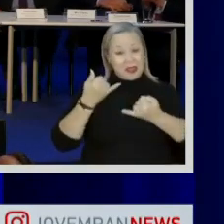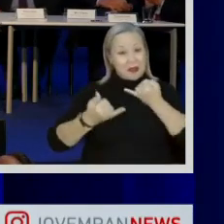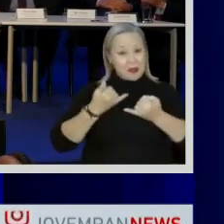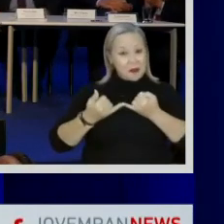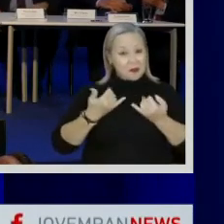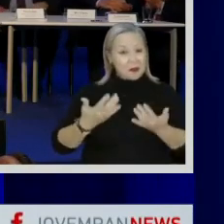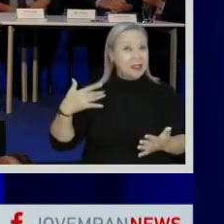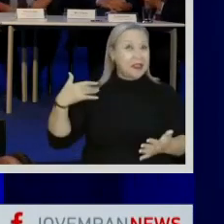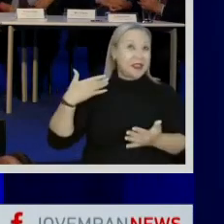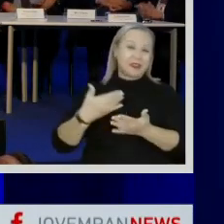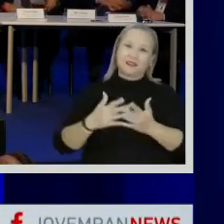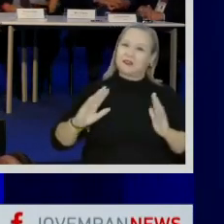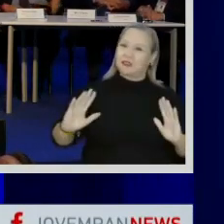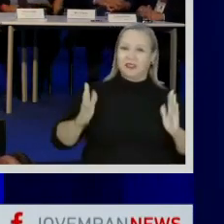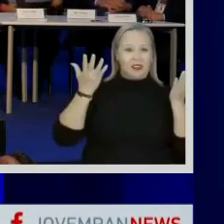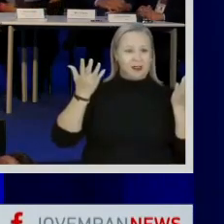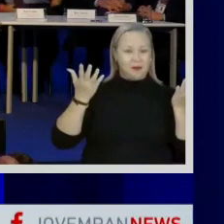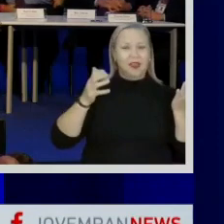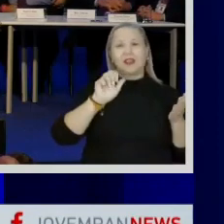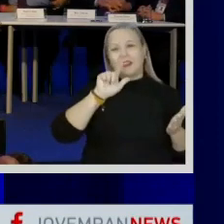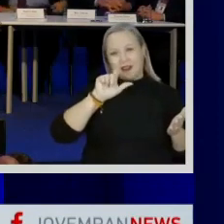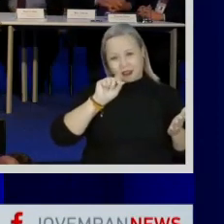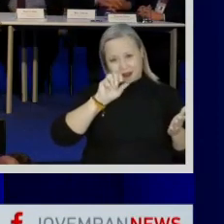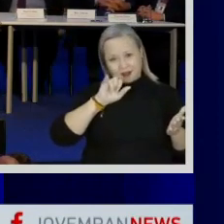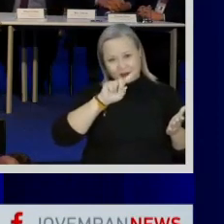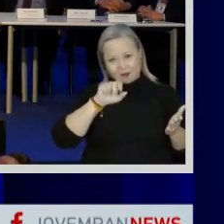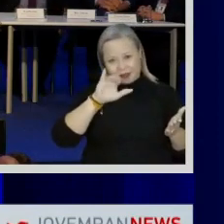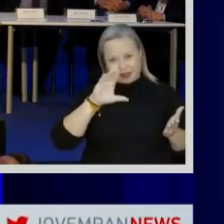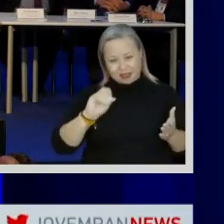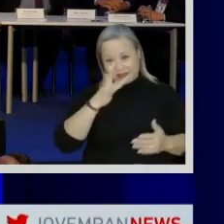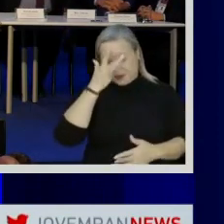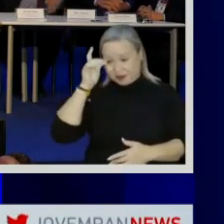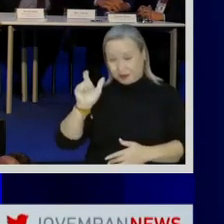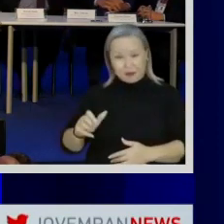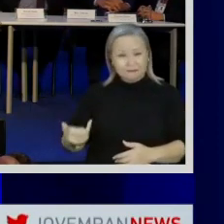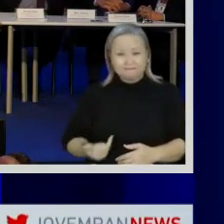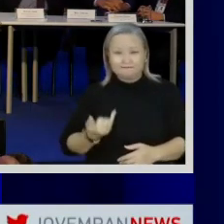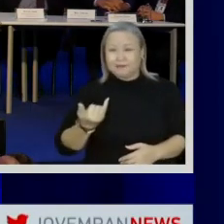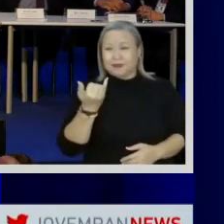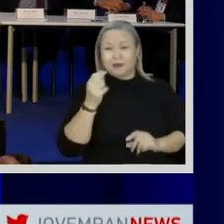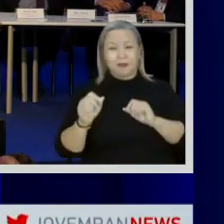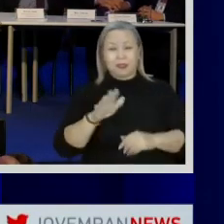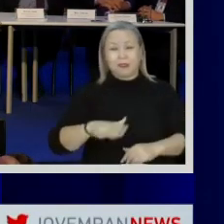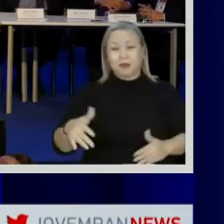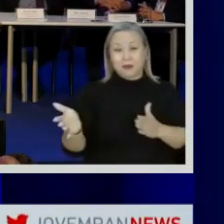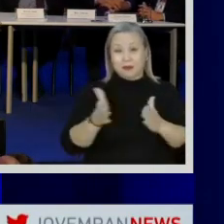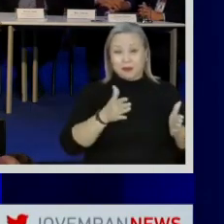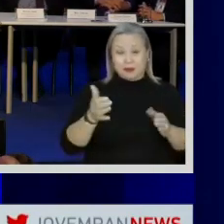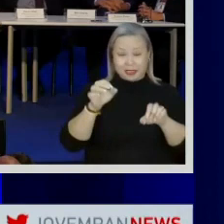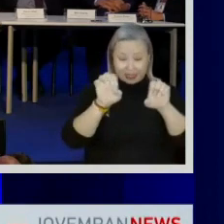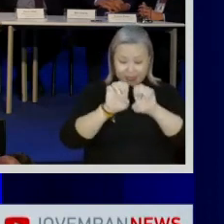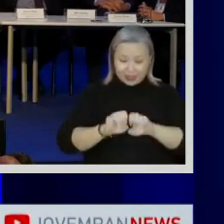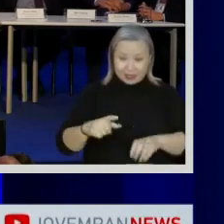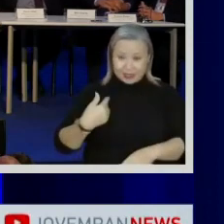um minuto? Jogou na fogueira, mas vamos lá. Você tem democracia. Mais de um minuto, vamos aproveitar. Você tem 2 minutos, tudo bem, vamos lá. Mas vamos lá,